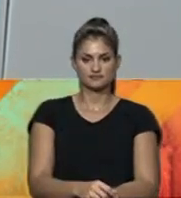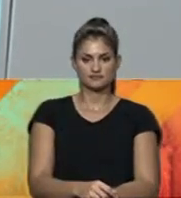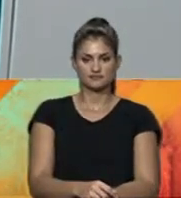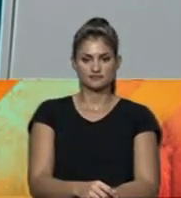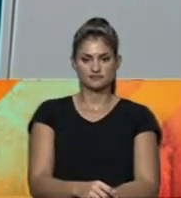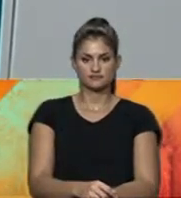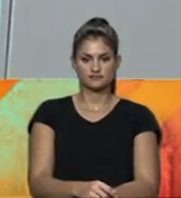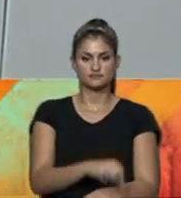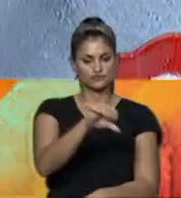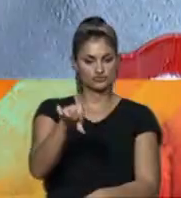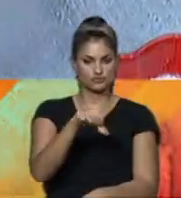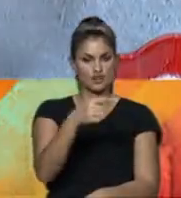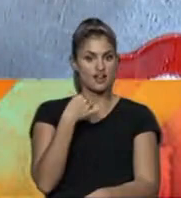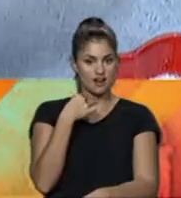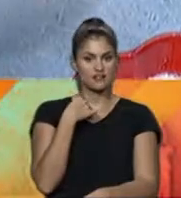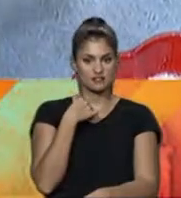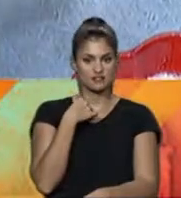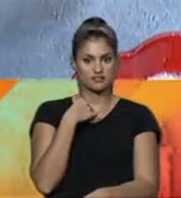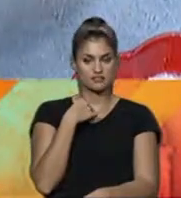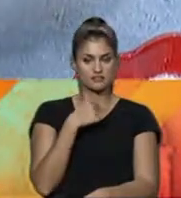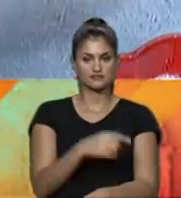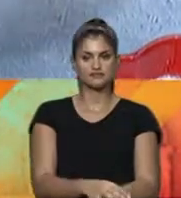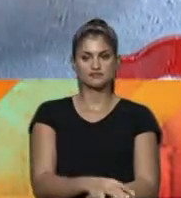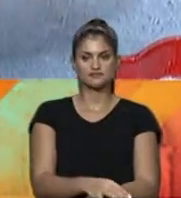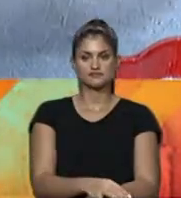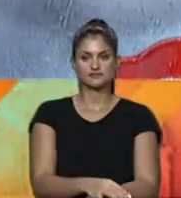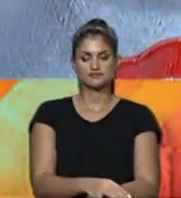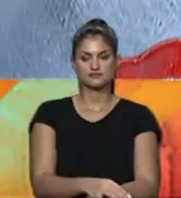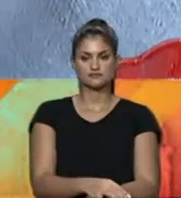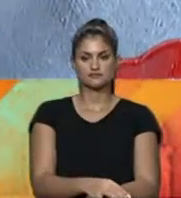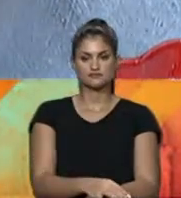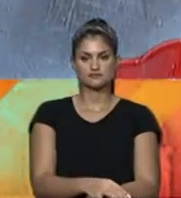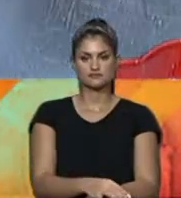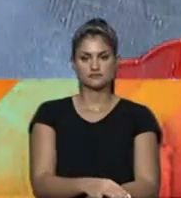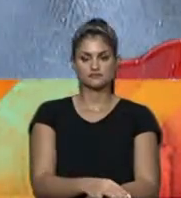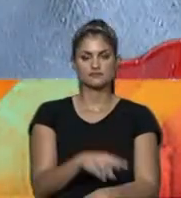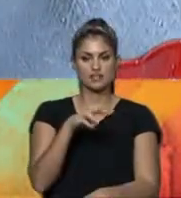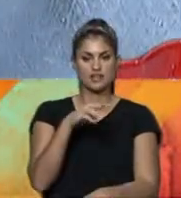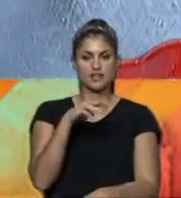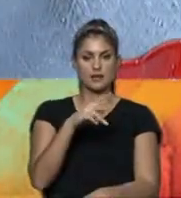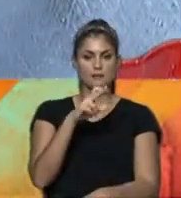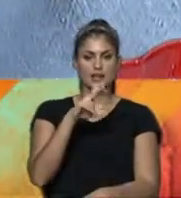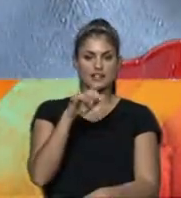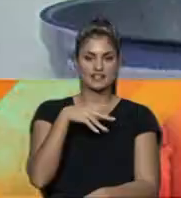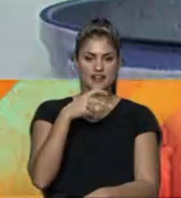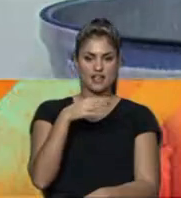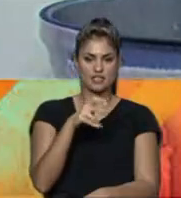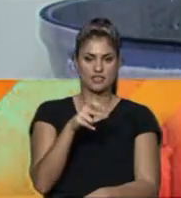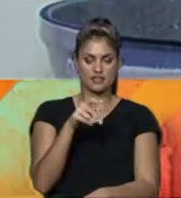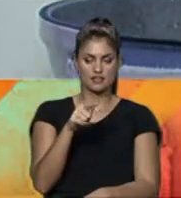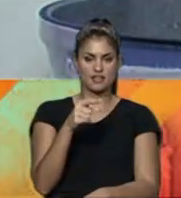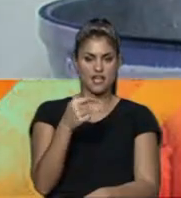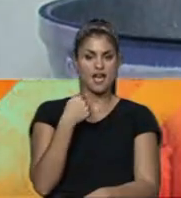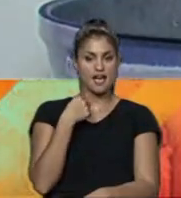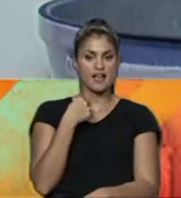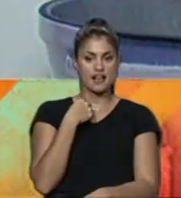a marinada, vai a carne, para aqui, já diretamente, está bem? Já se chegou. A marinada, portanto, nós tivemos a carne, convém que esteja de um dia para o